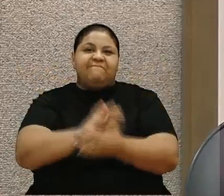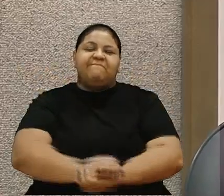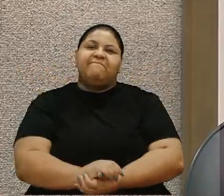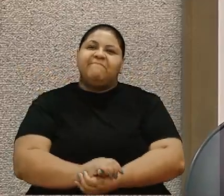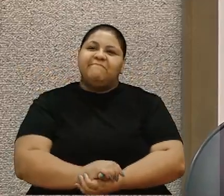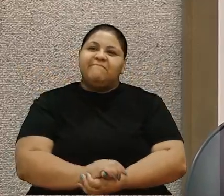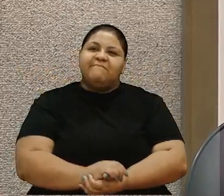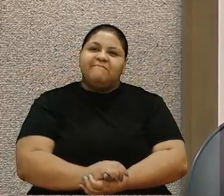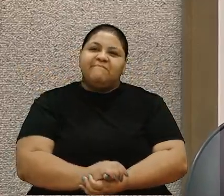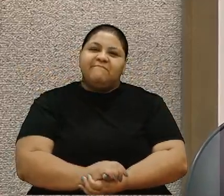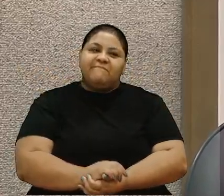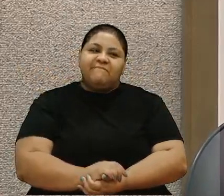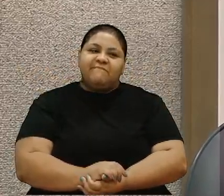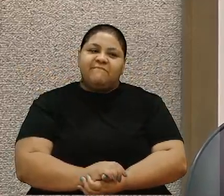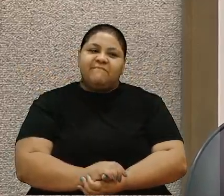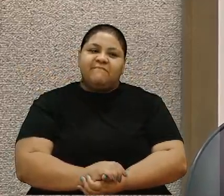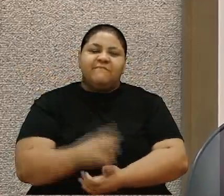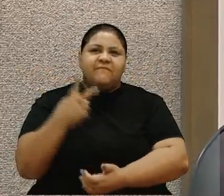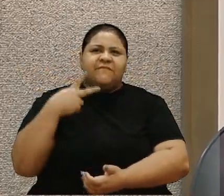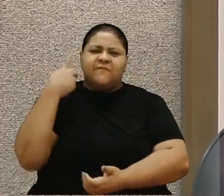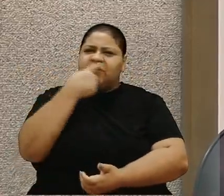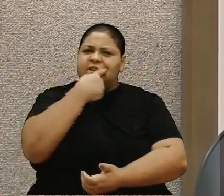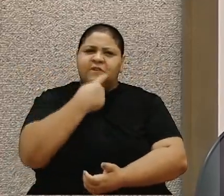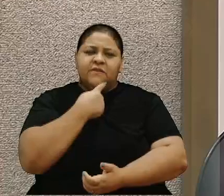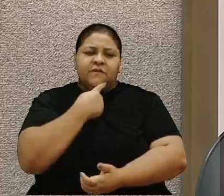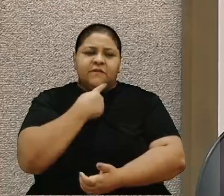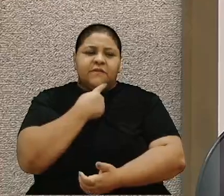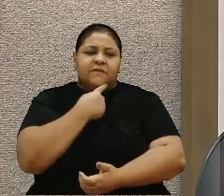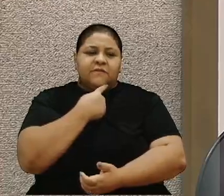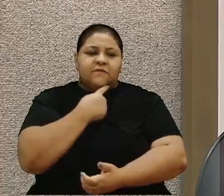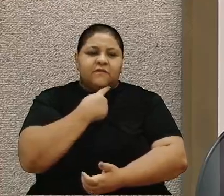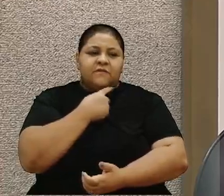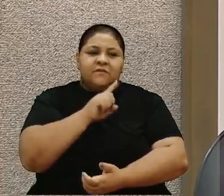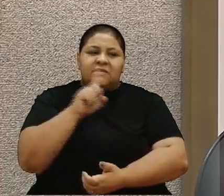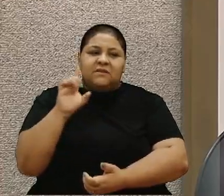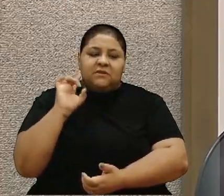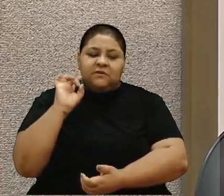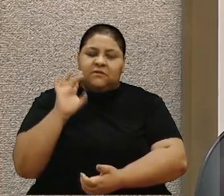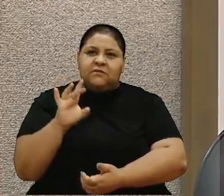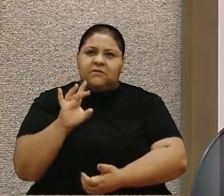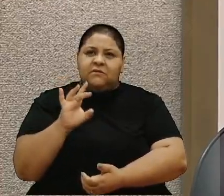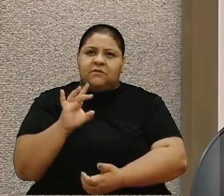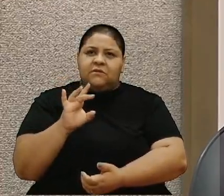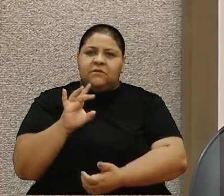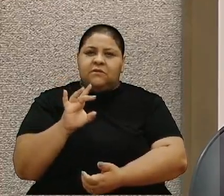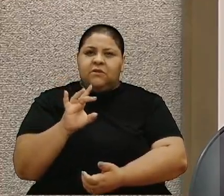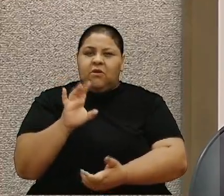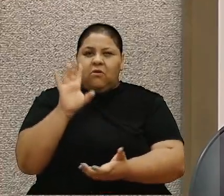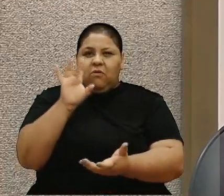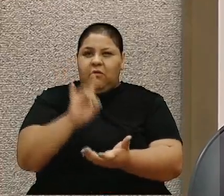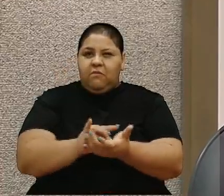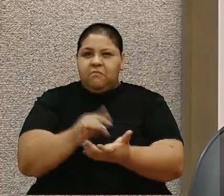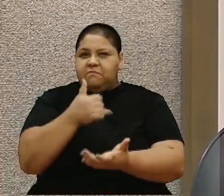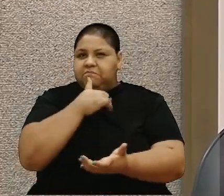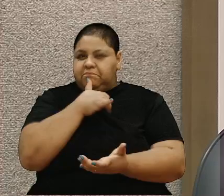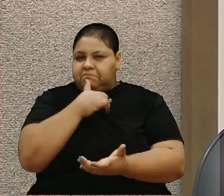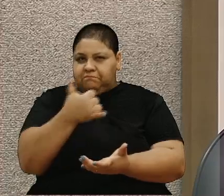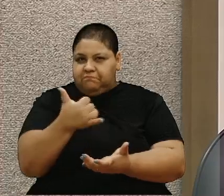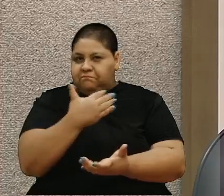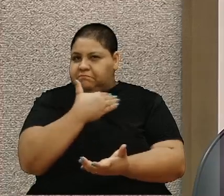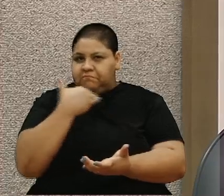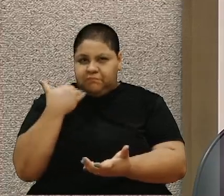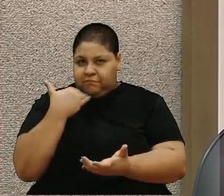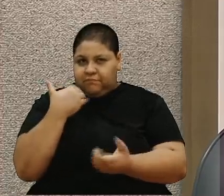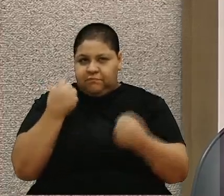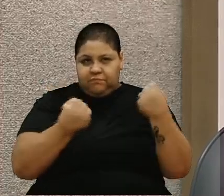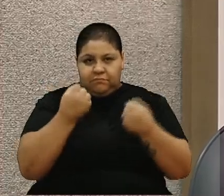E, vereador Wagner, eu queria não só registrar meus pêsames pela perda do Chonardi, mas